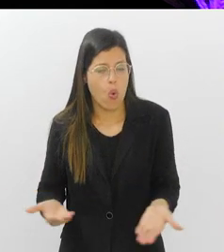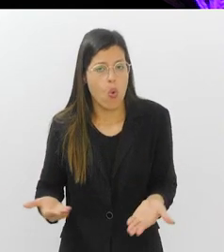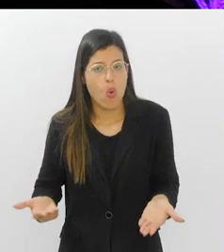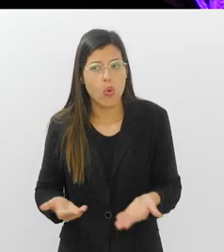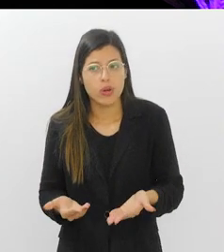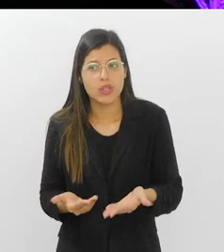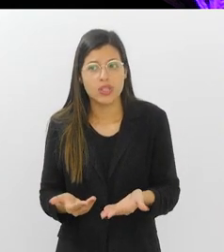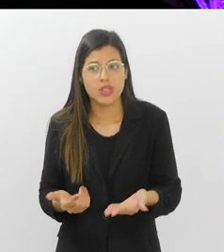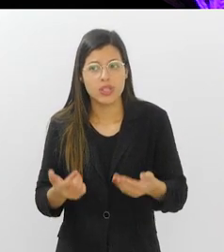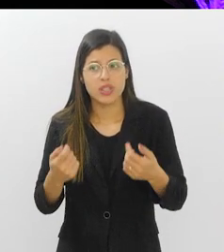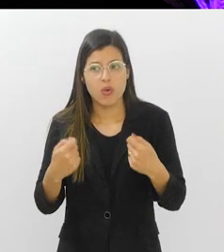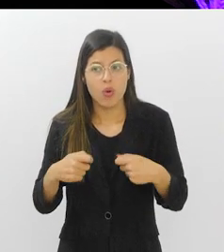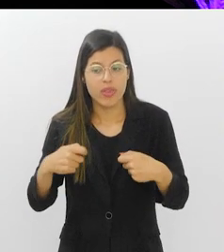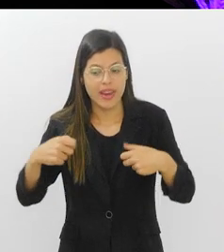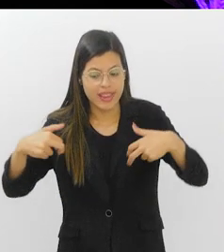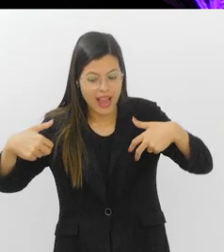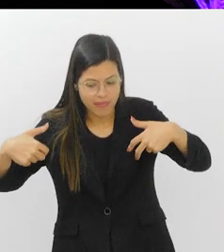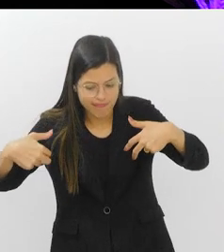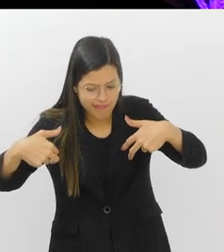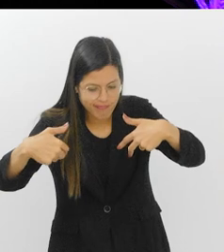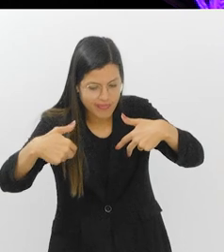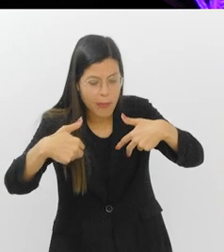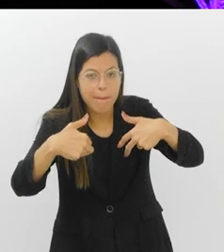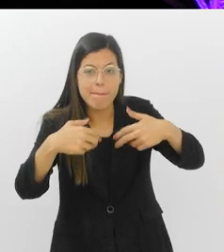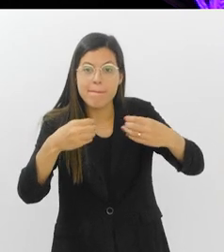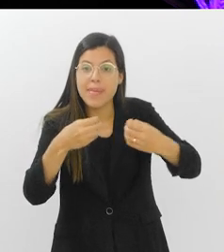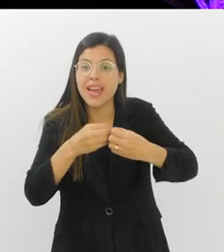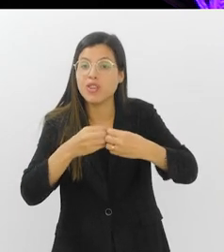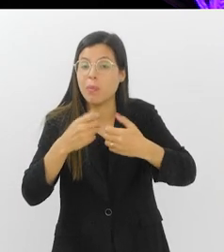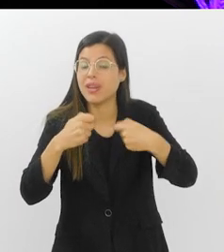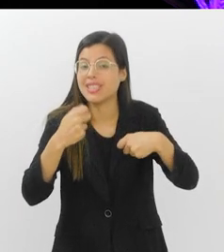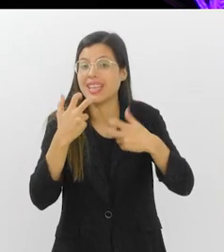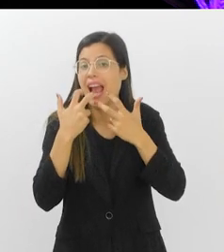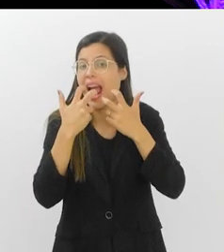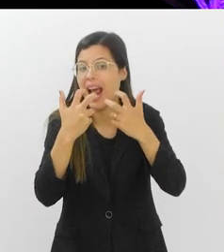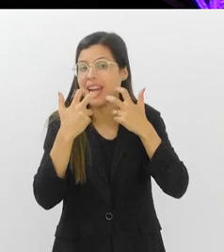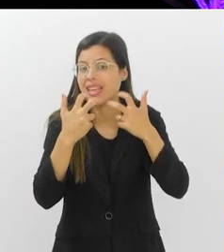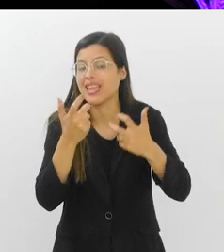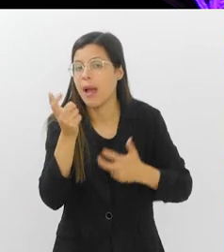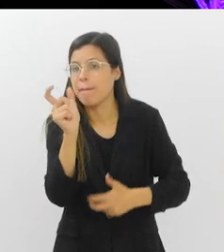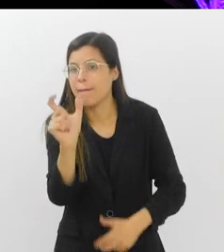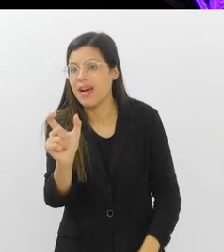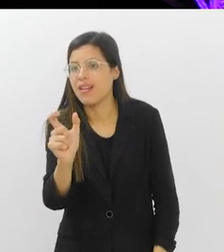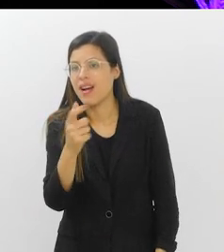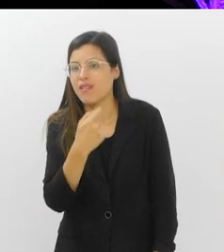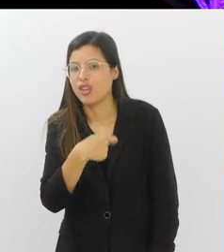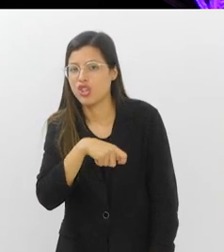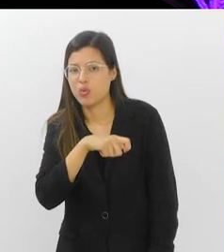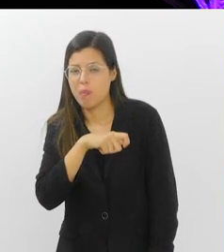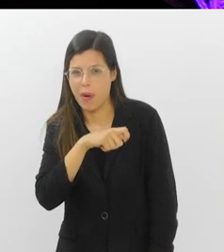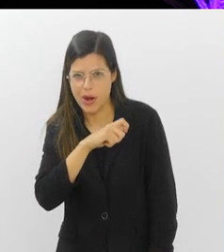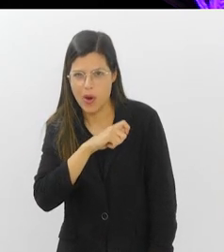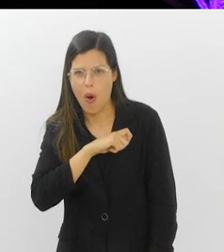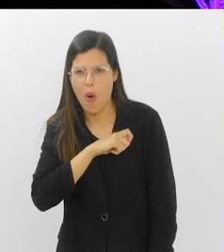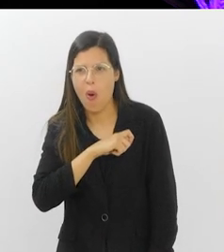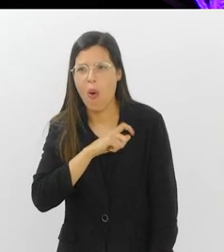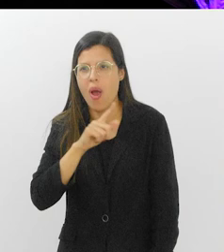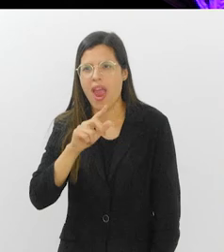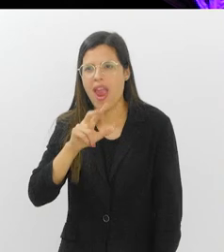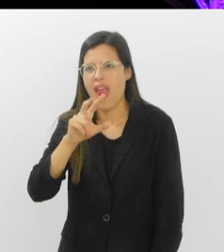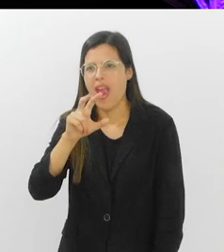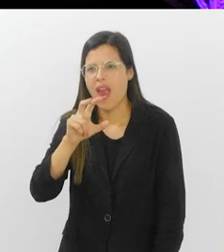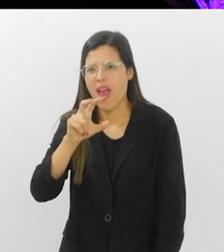ele bom hoje ele tem que dizer quando ele tá vindo em direção à bola ele tem que dizer uma palavra que em espanhol é voi